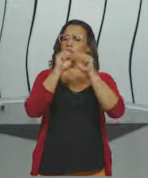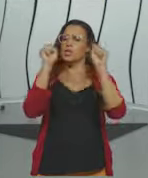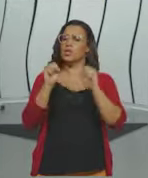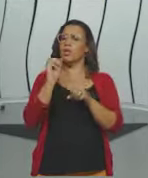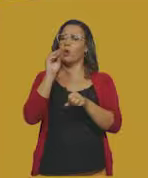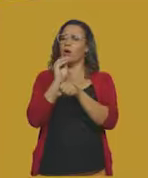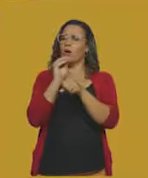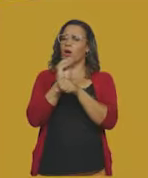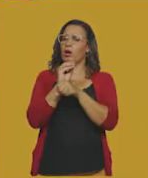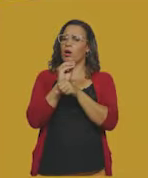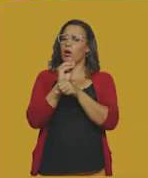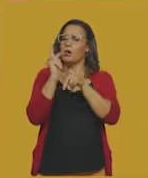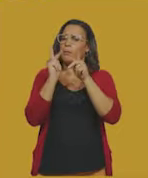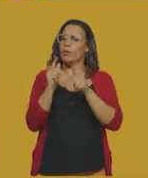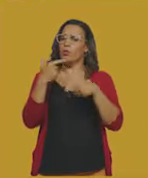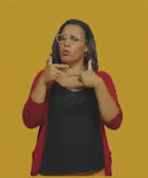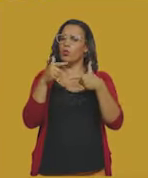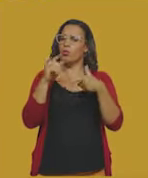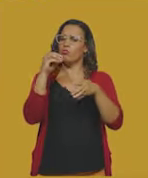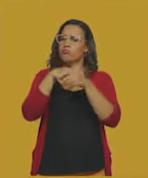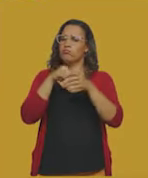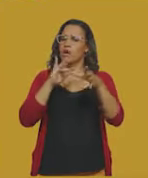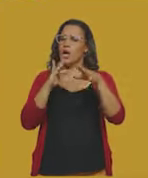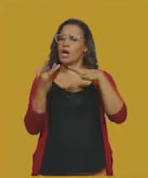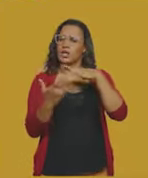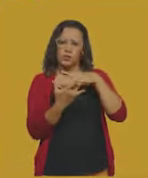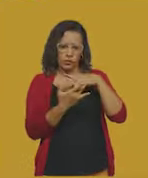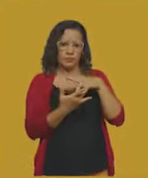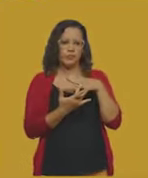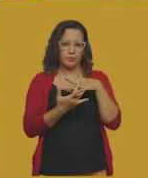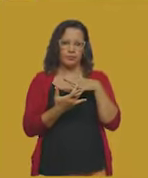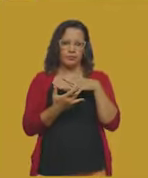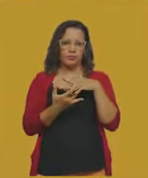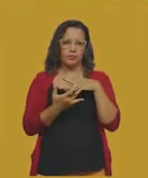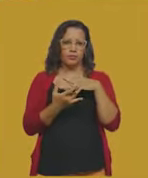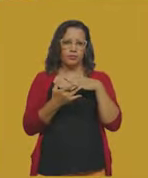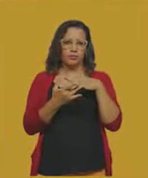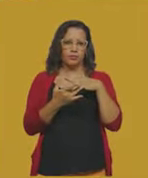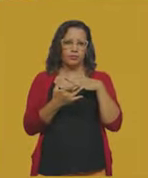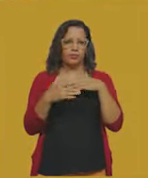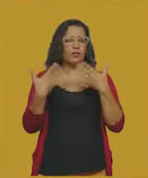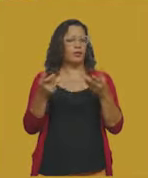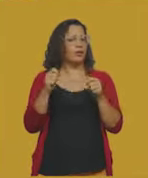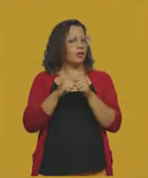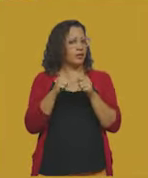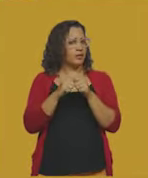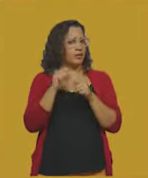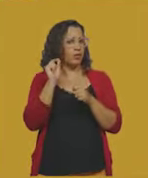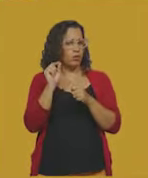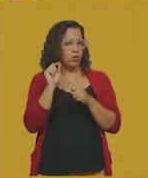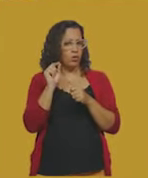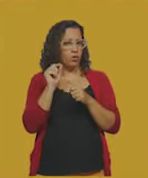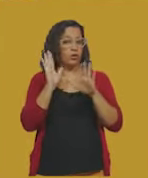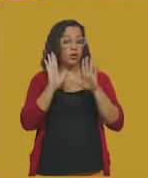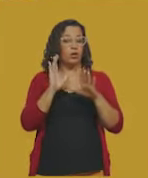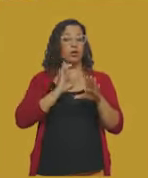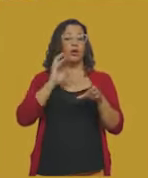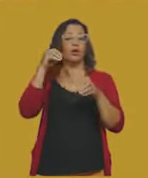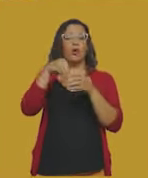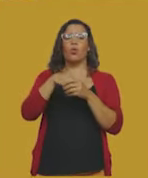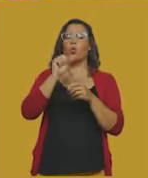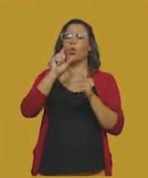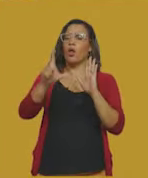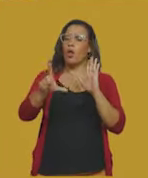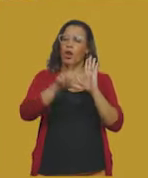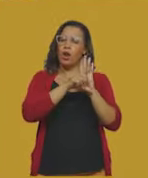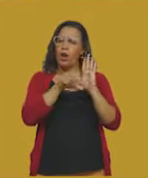proteção para as pessoas engajadas no ambiente digital. Ação, o que será feito, por meio de leis que atuem